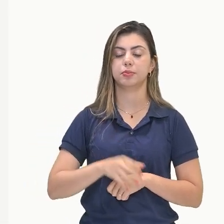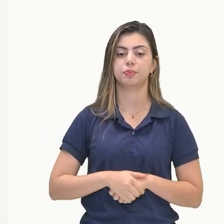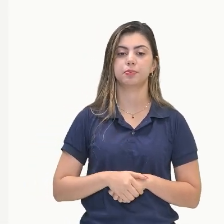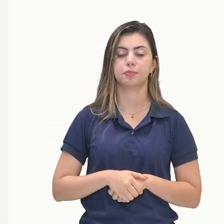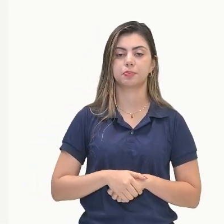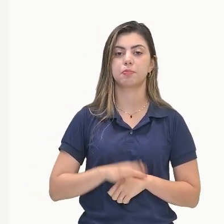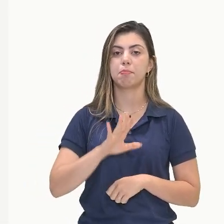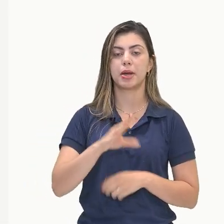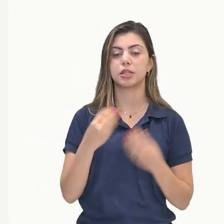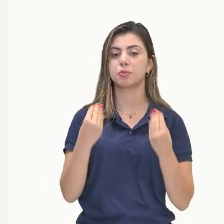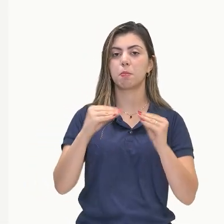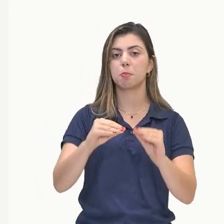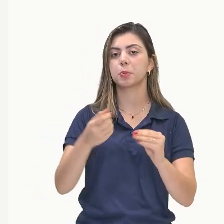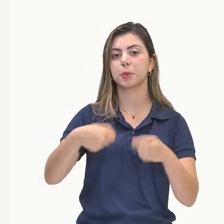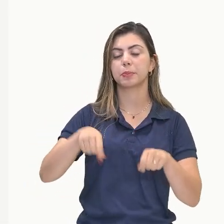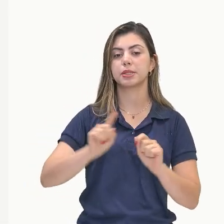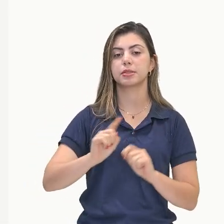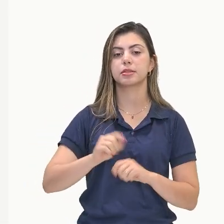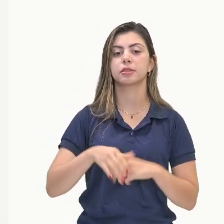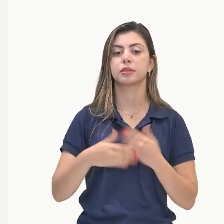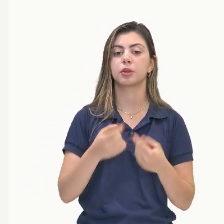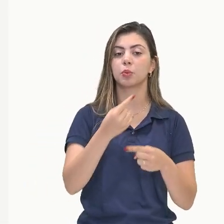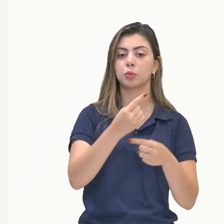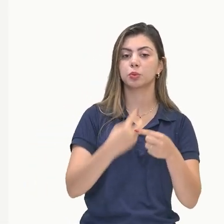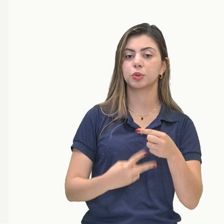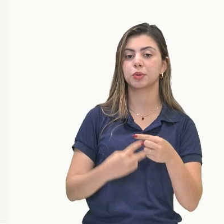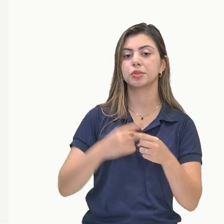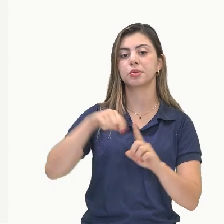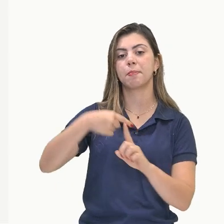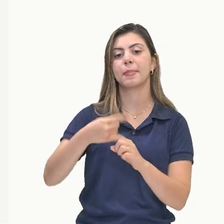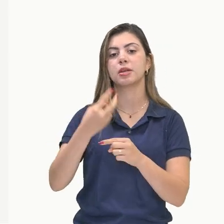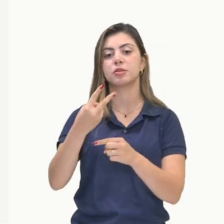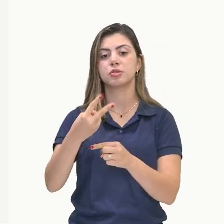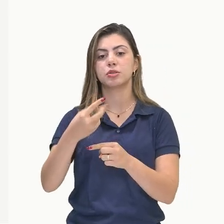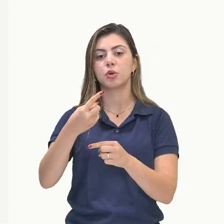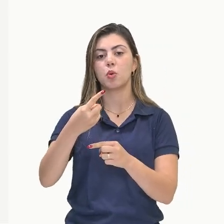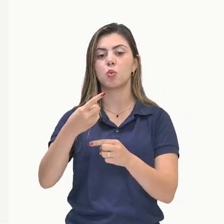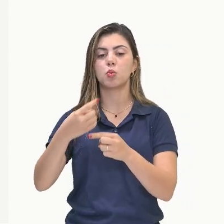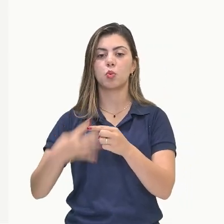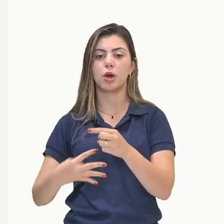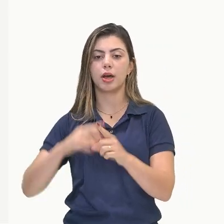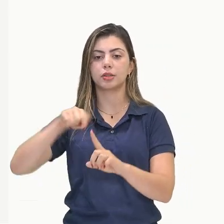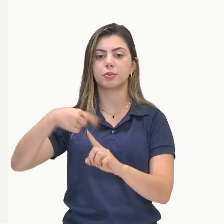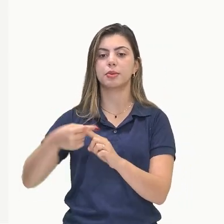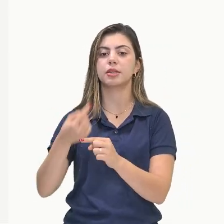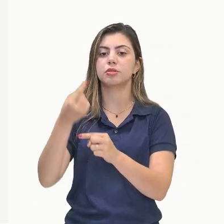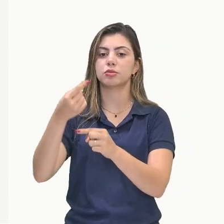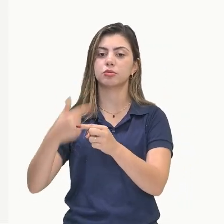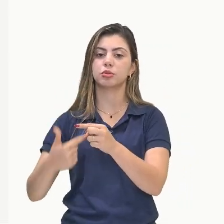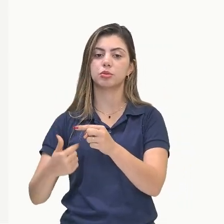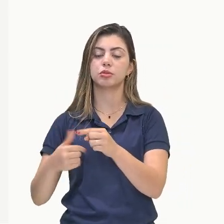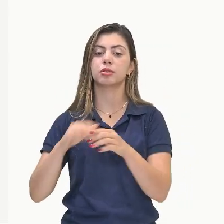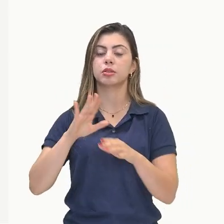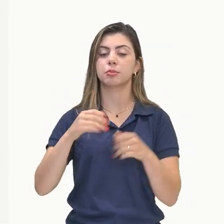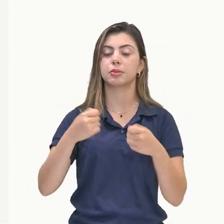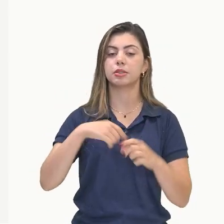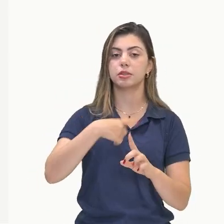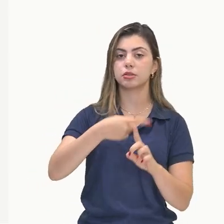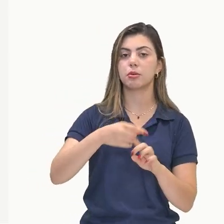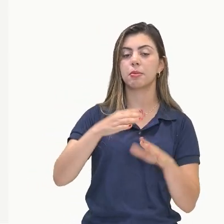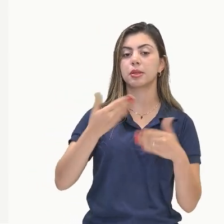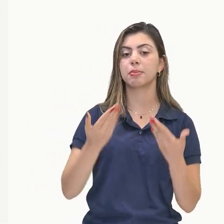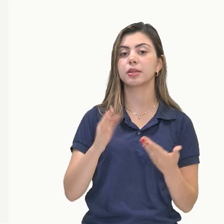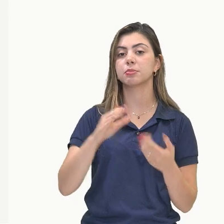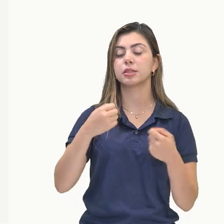C1. Então, eu tenho 1 sobre 2, mais 1 sobre 4, mais 1 sobre 12. Para me somar essas frações, eu tenho que tirar o mínimo múltiplo comum entre